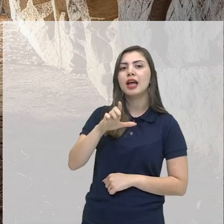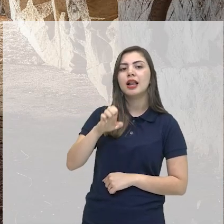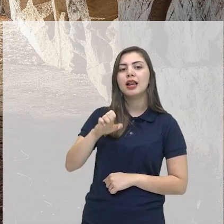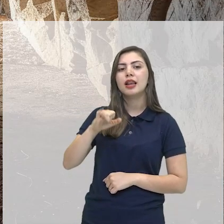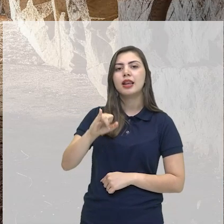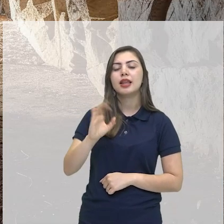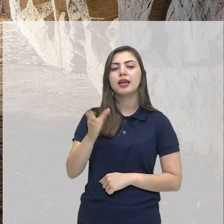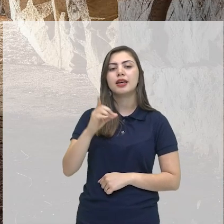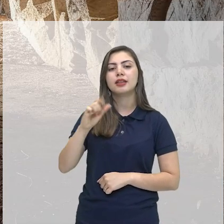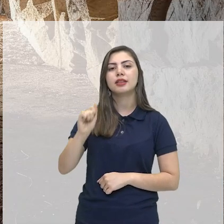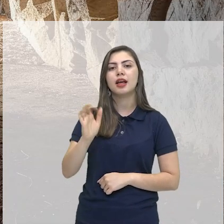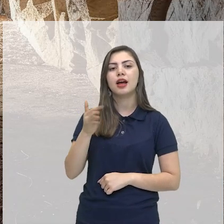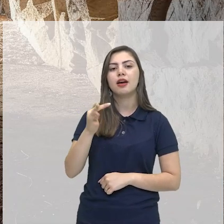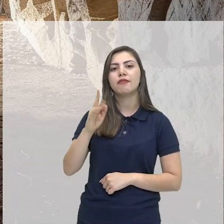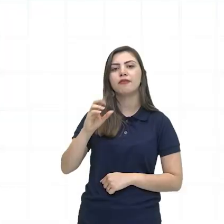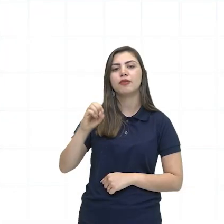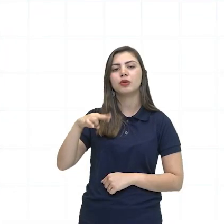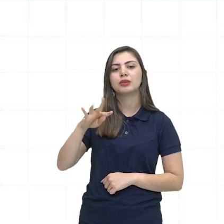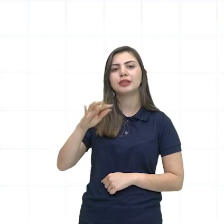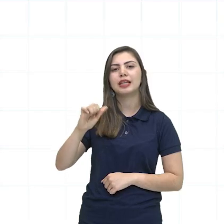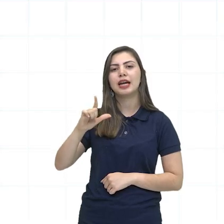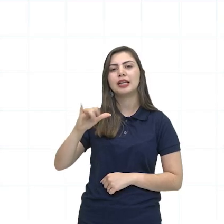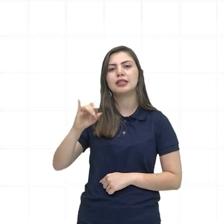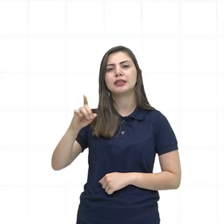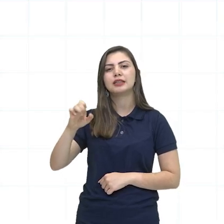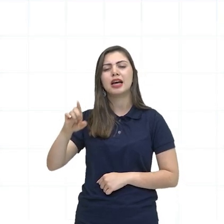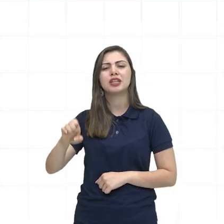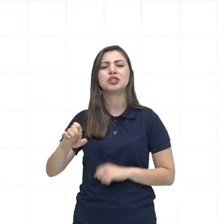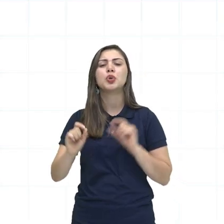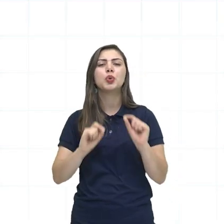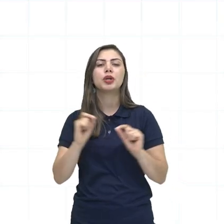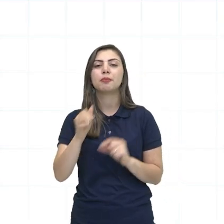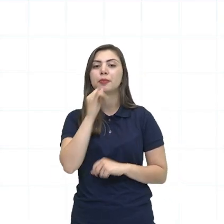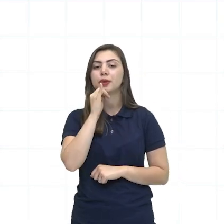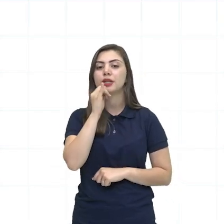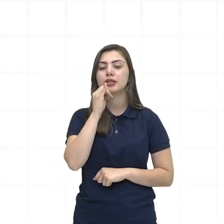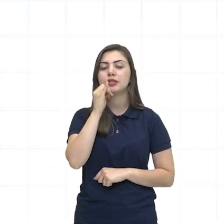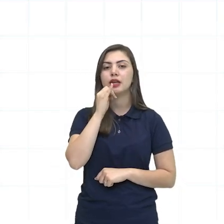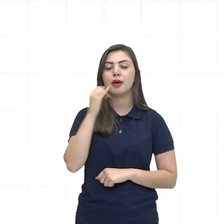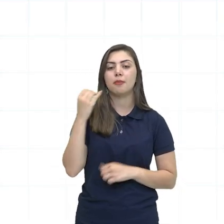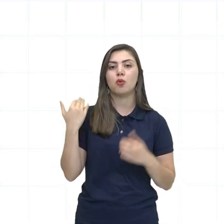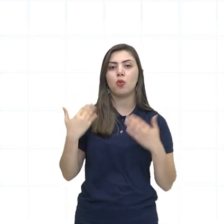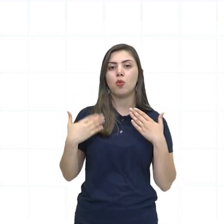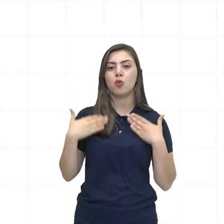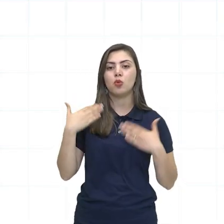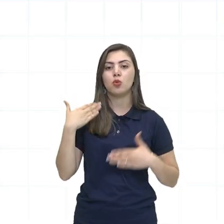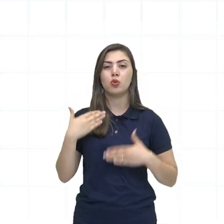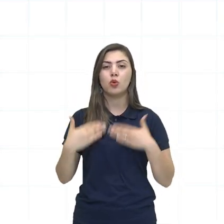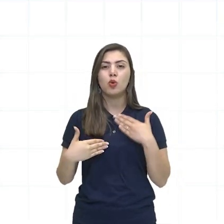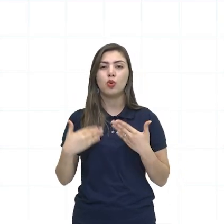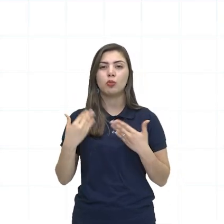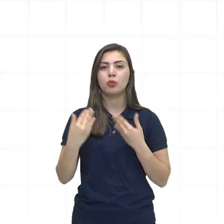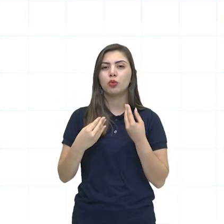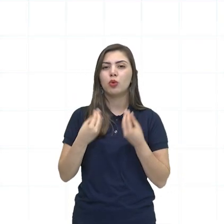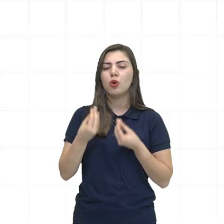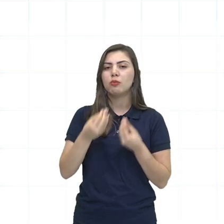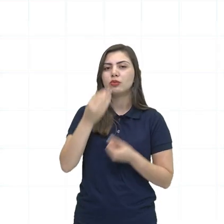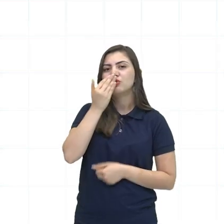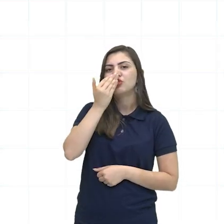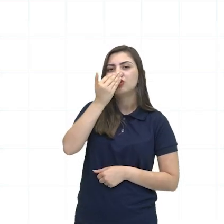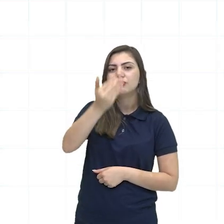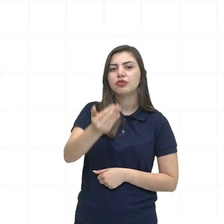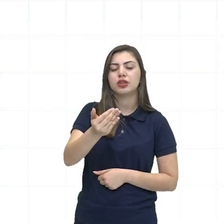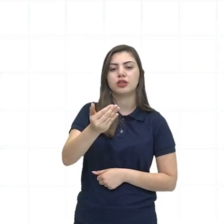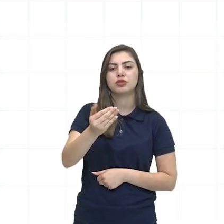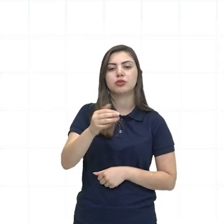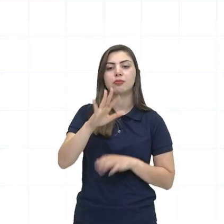e ritualístico, as pinturas egípcias seguiram um padrão por milênios. Qual era esse padrão?